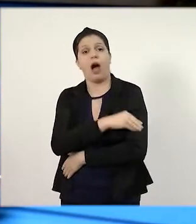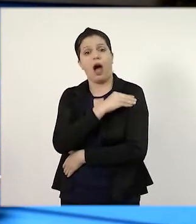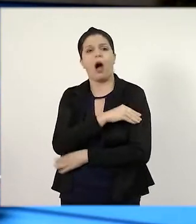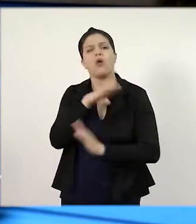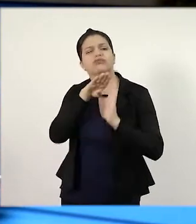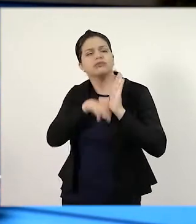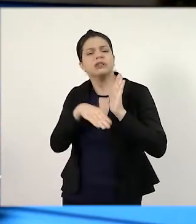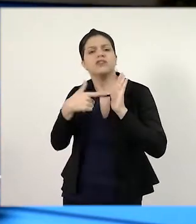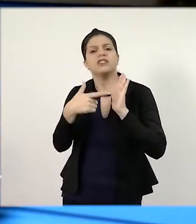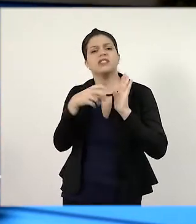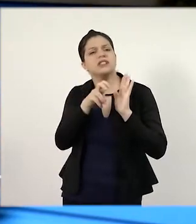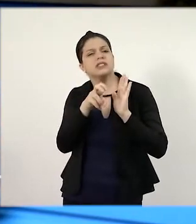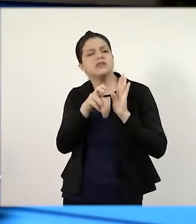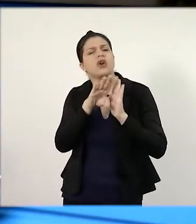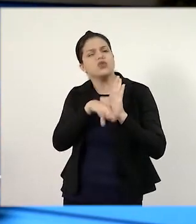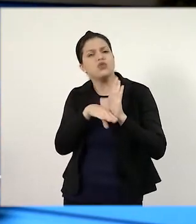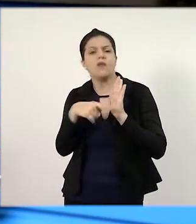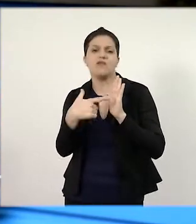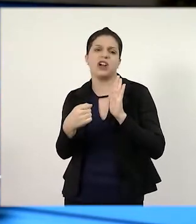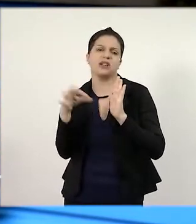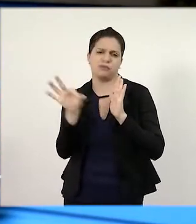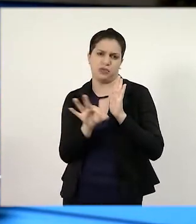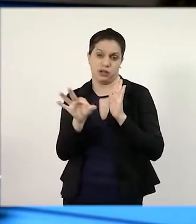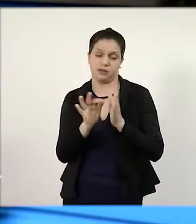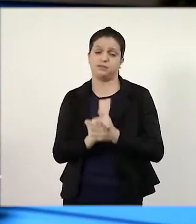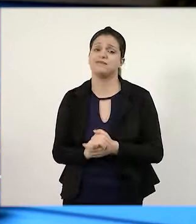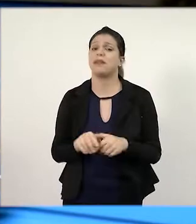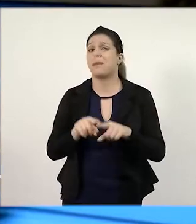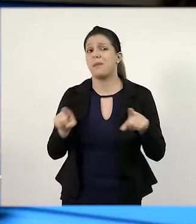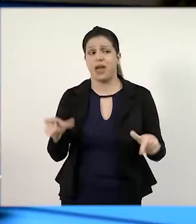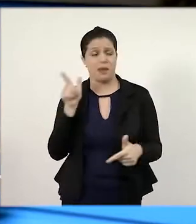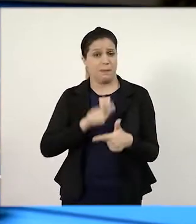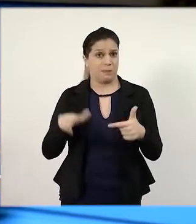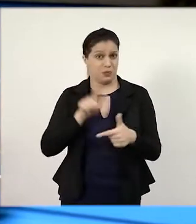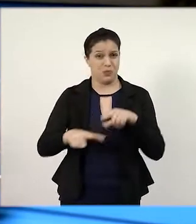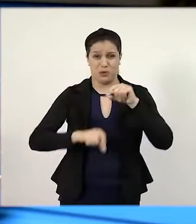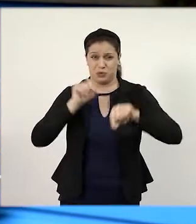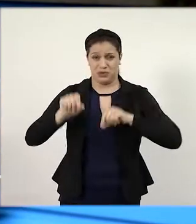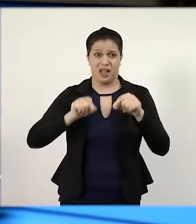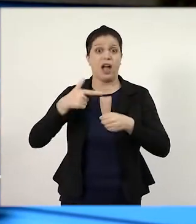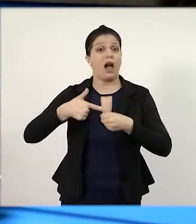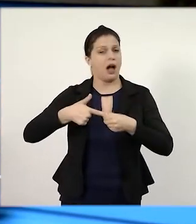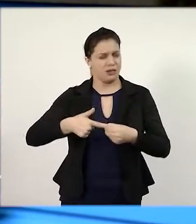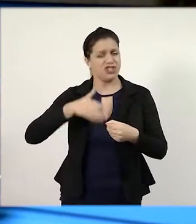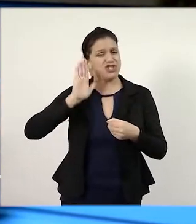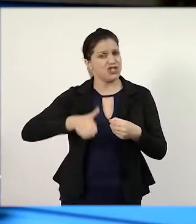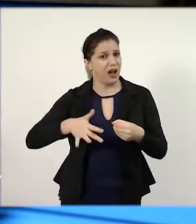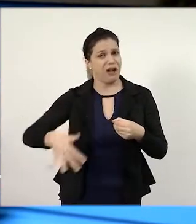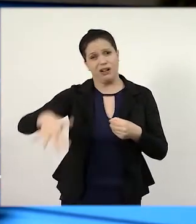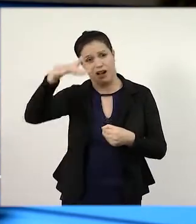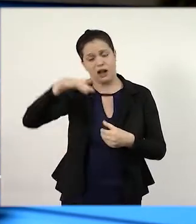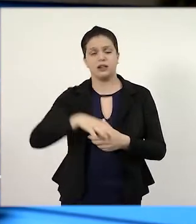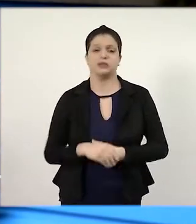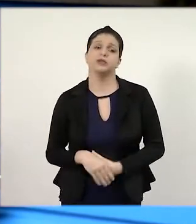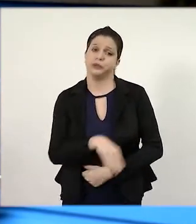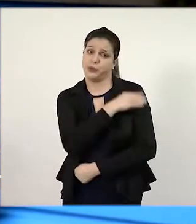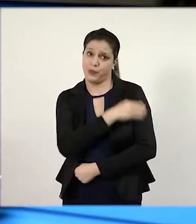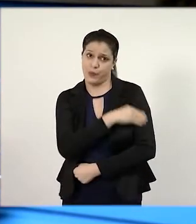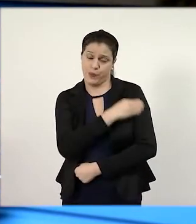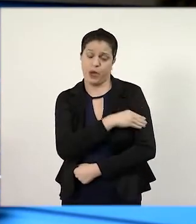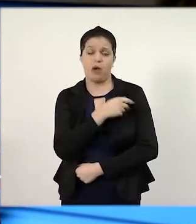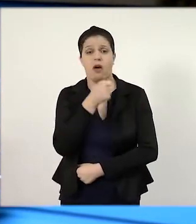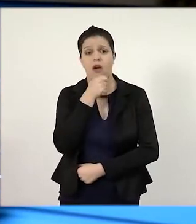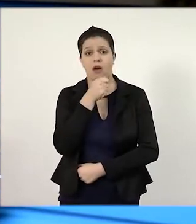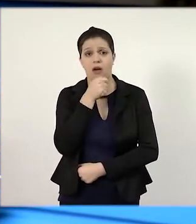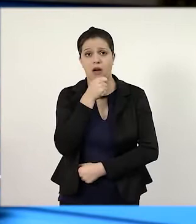o do etanol que apresenta redução de 25% para 20%. O problema é que, ao contrário da gasolina, que já está mais